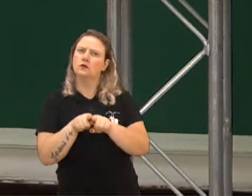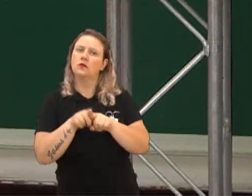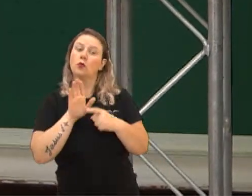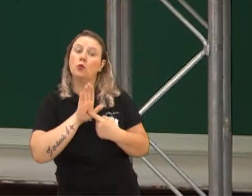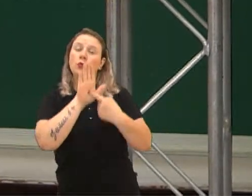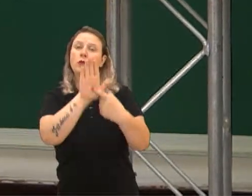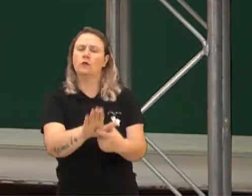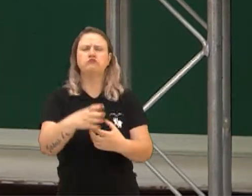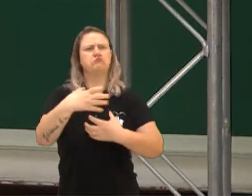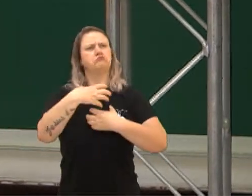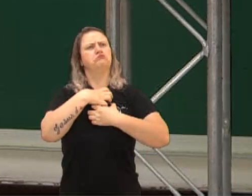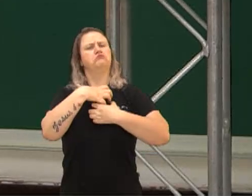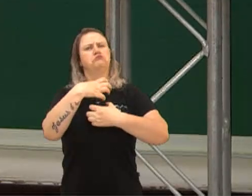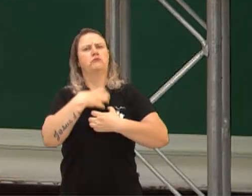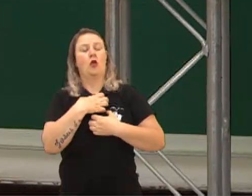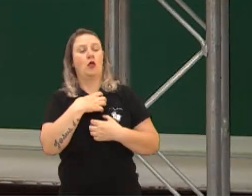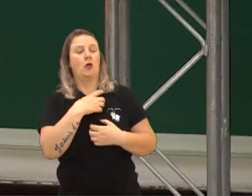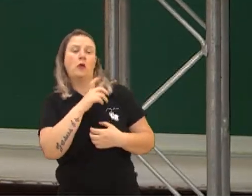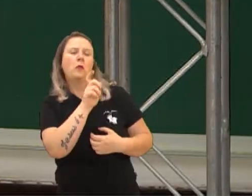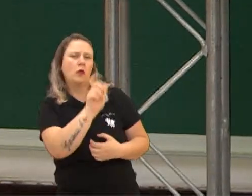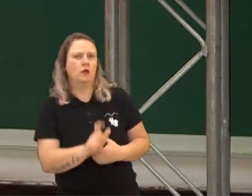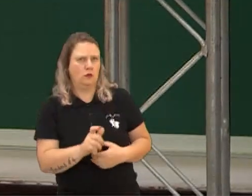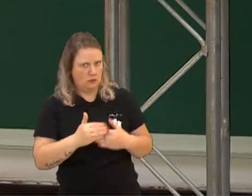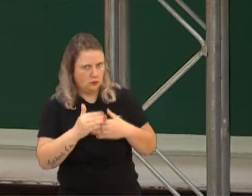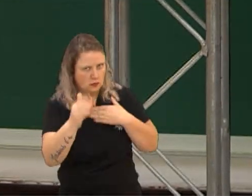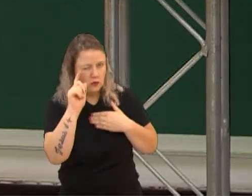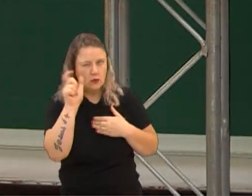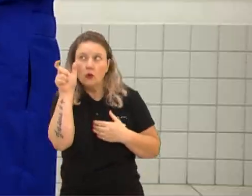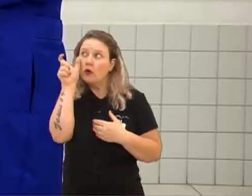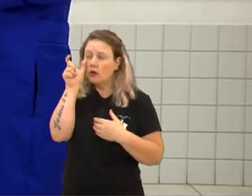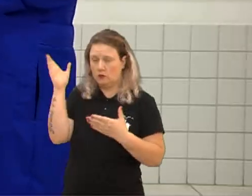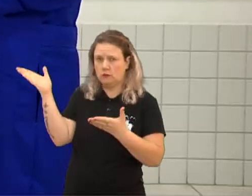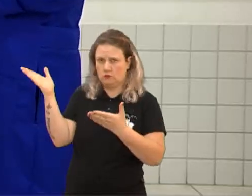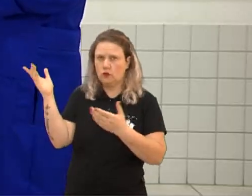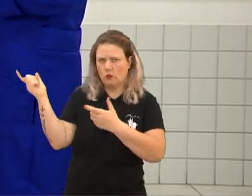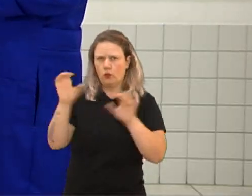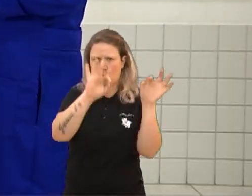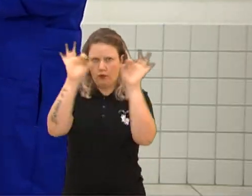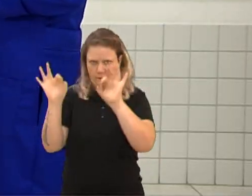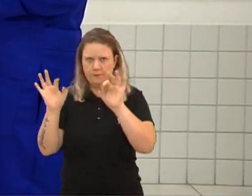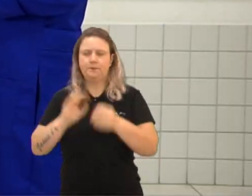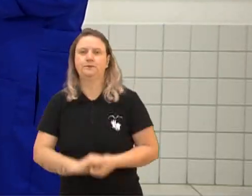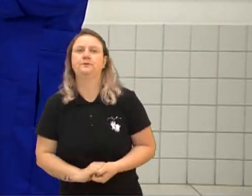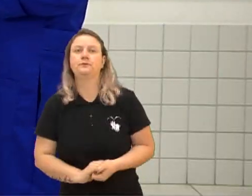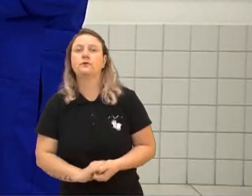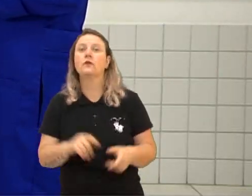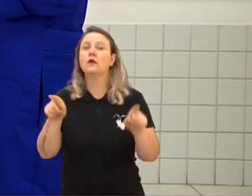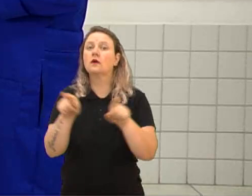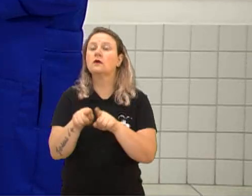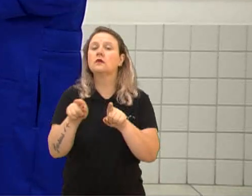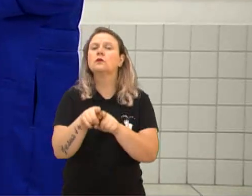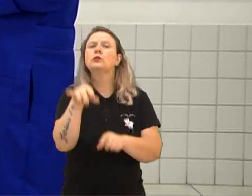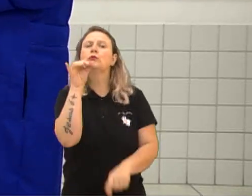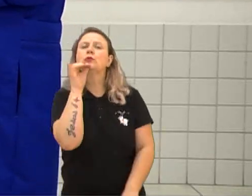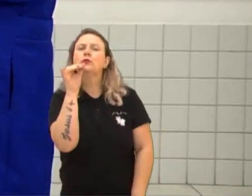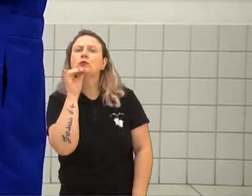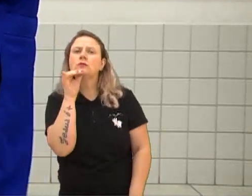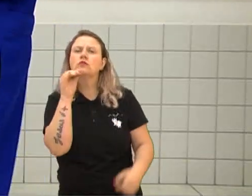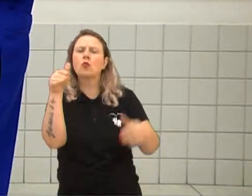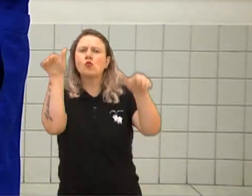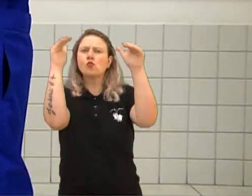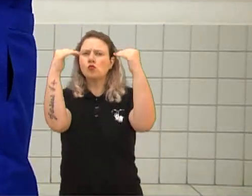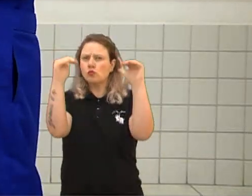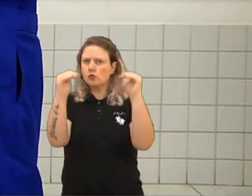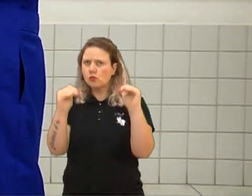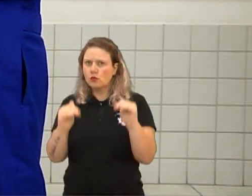o estado de espírito de alguém, que é o que a gente vai ver aqui na sequência, né, professora Cleide? Isso mesmo. Aí nós temos aqui alguns exemplos que nós